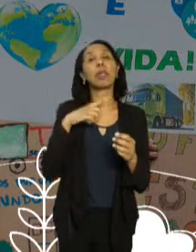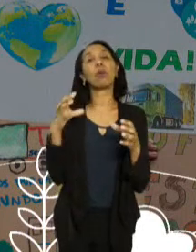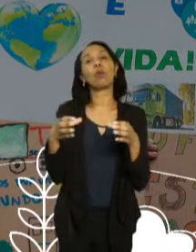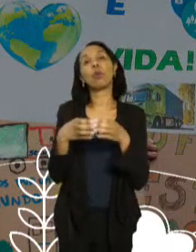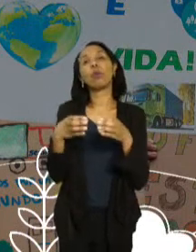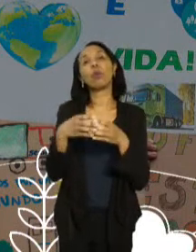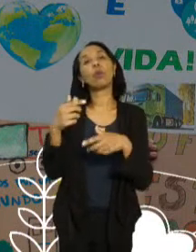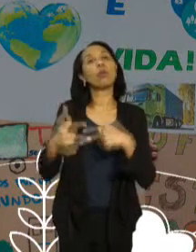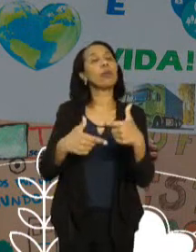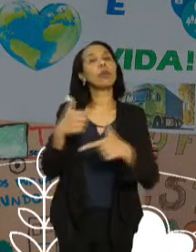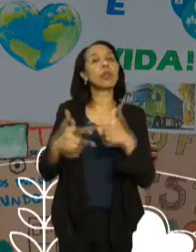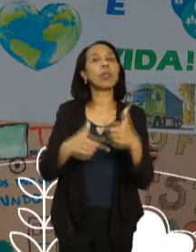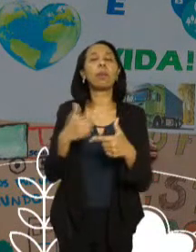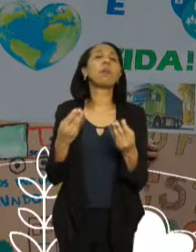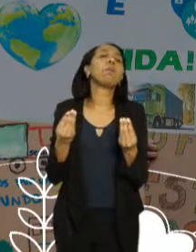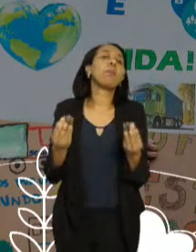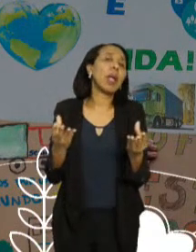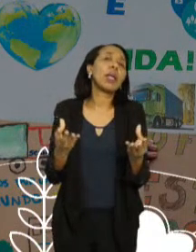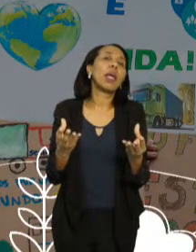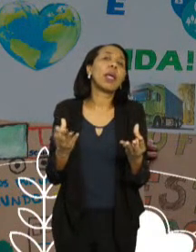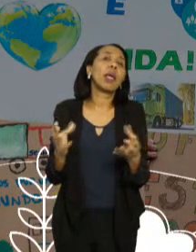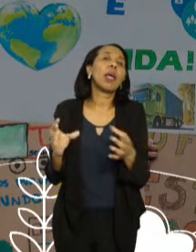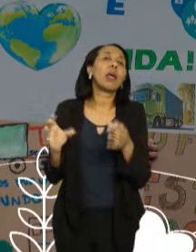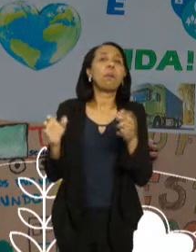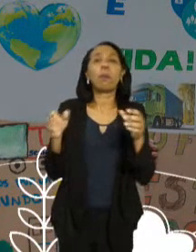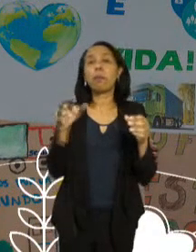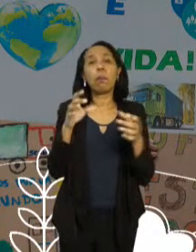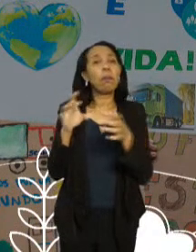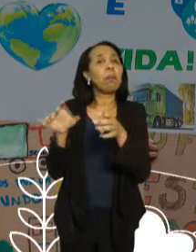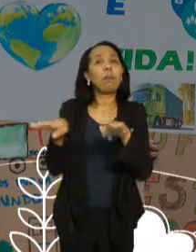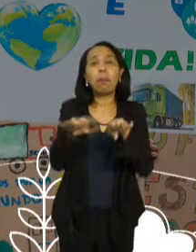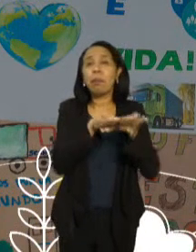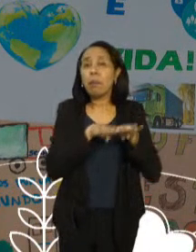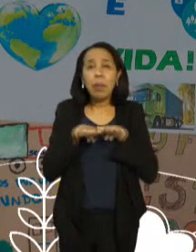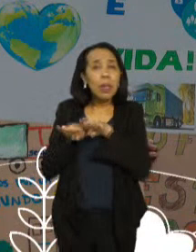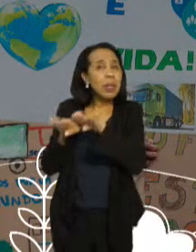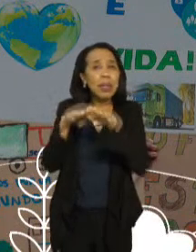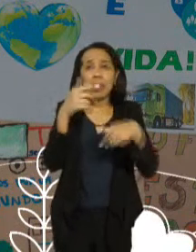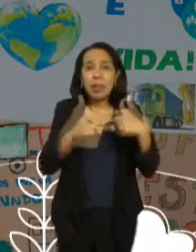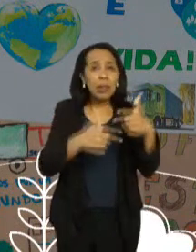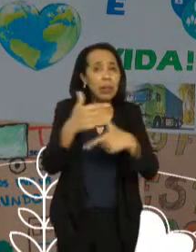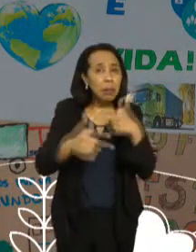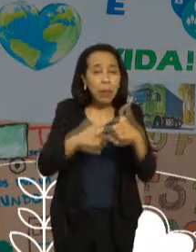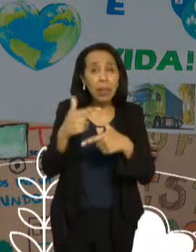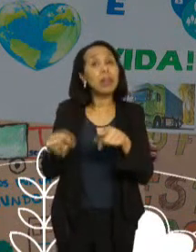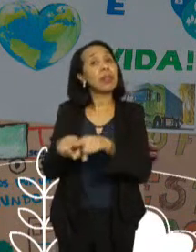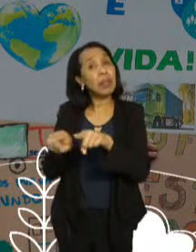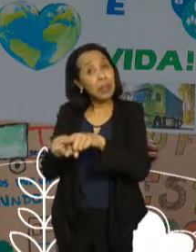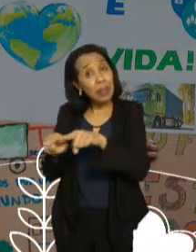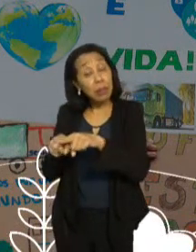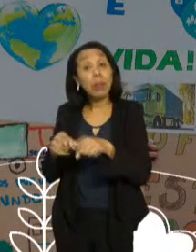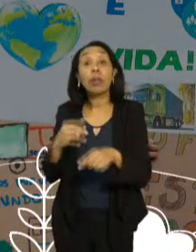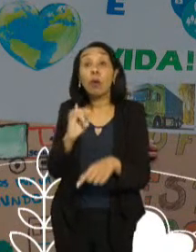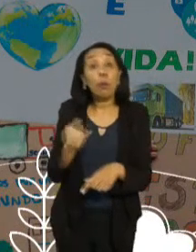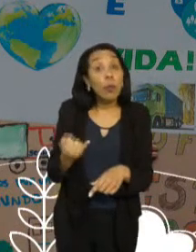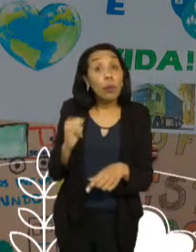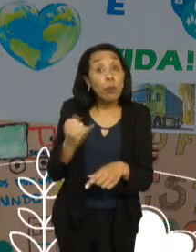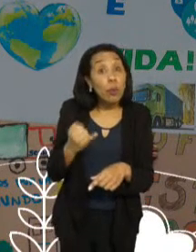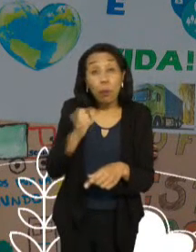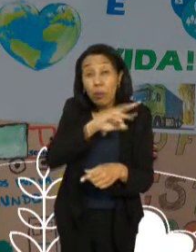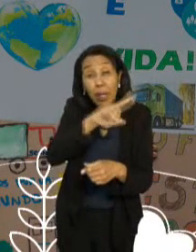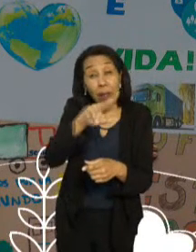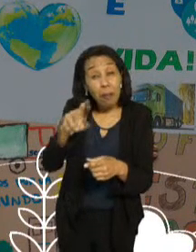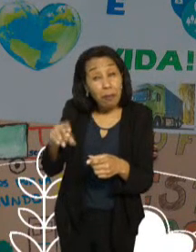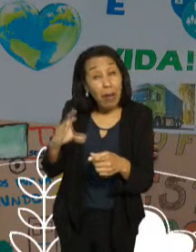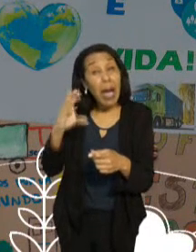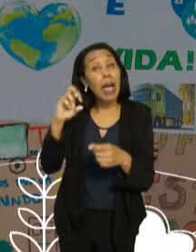de trabalho para uniformização do licenciamento desses empreendimentos que visam aproveitar os combustíveis derivados